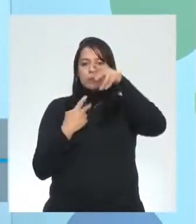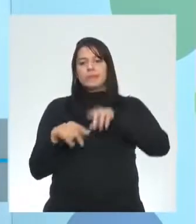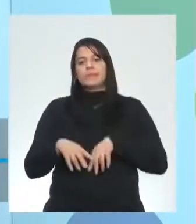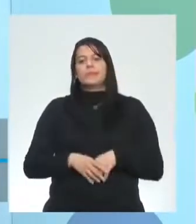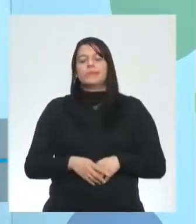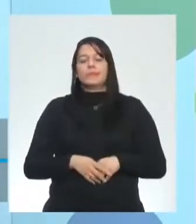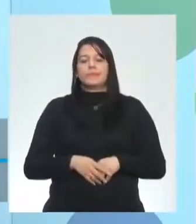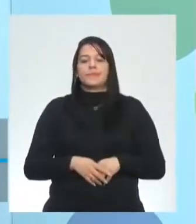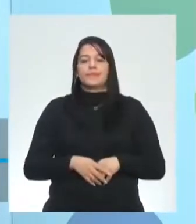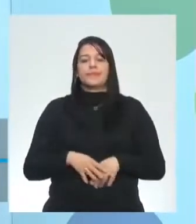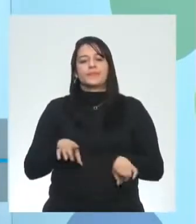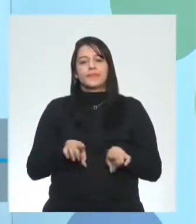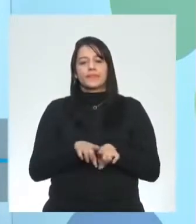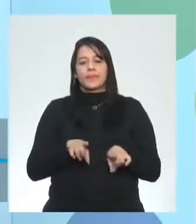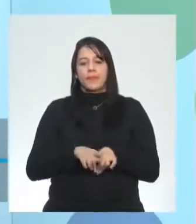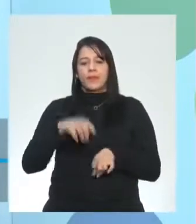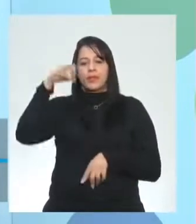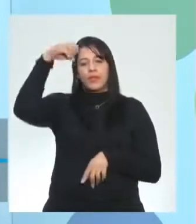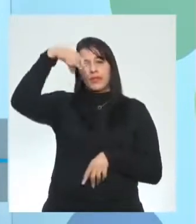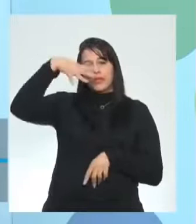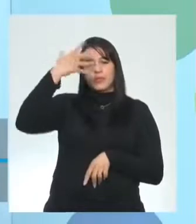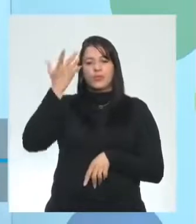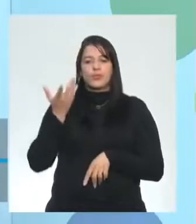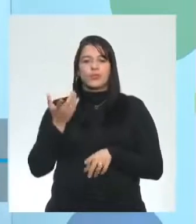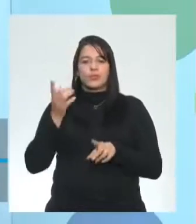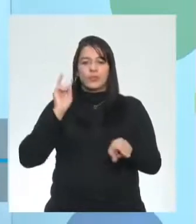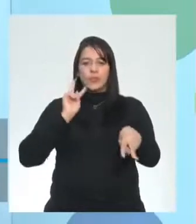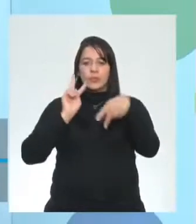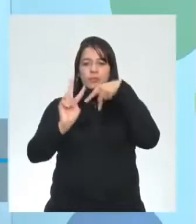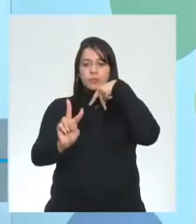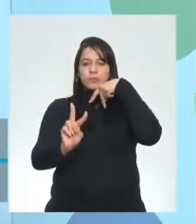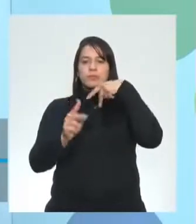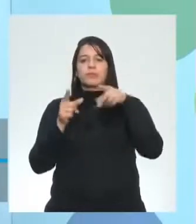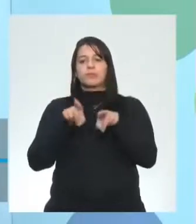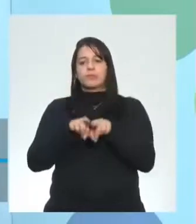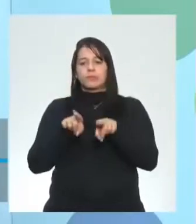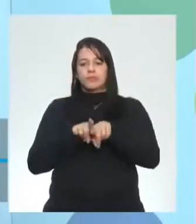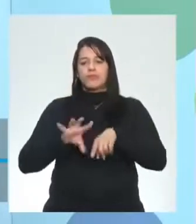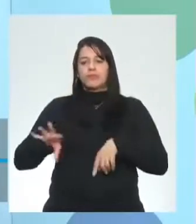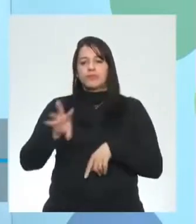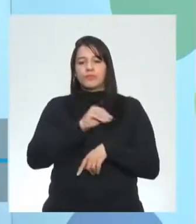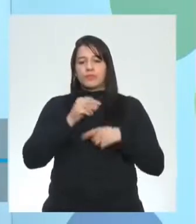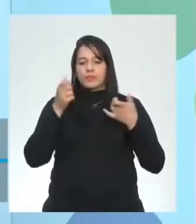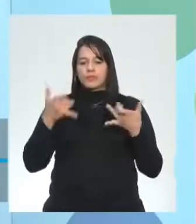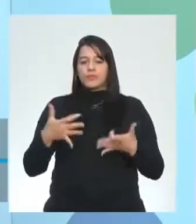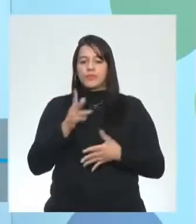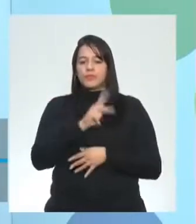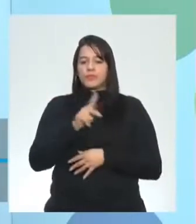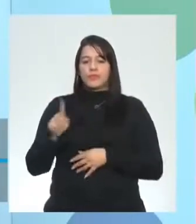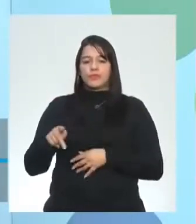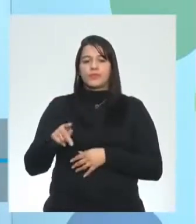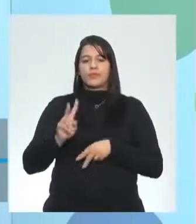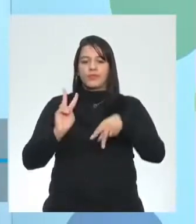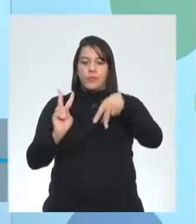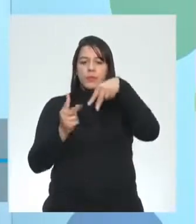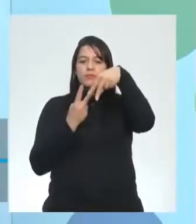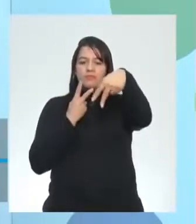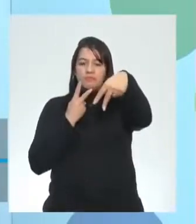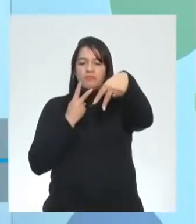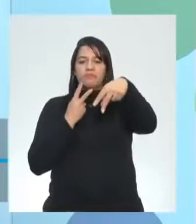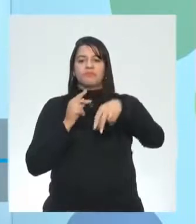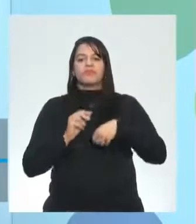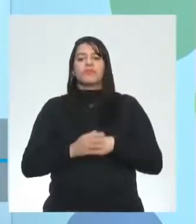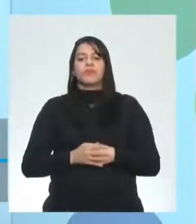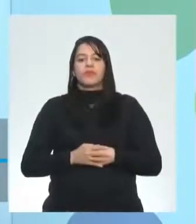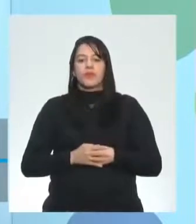aqui com a gente, a luz como imagem, a retina converte a imagem até o nervo óptico. O professor Ivanícia aqui a gente, de forma invertida. A Escola